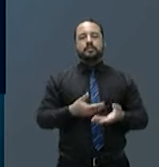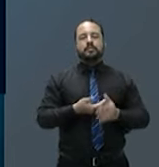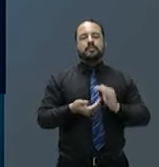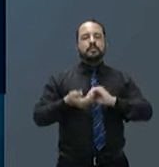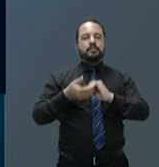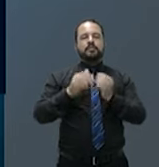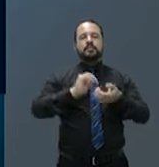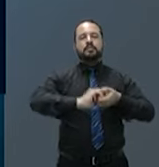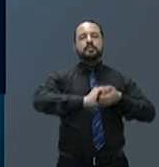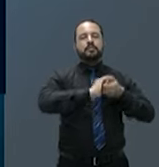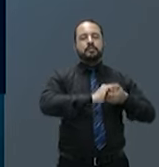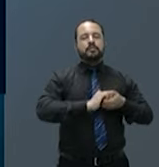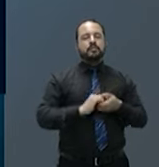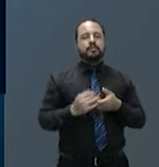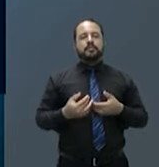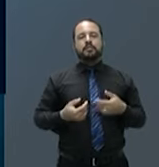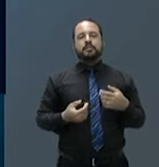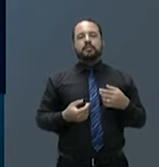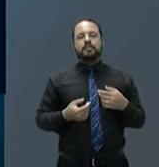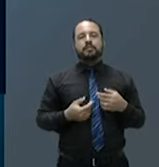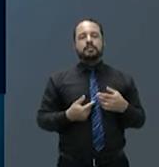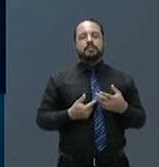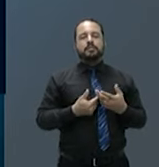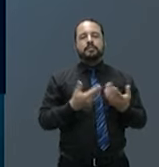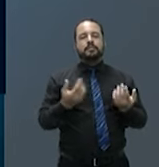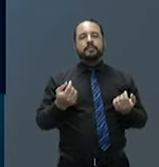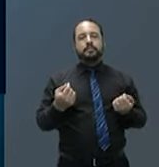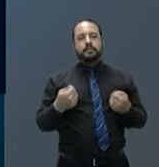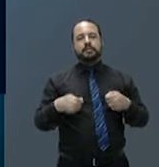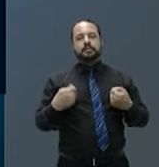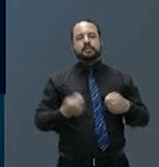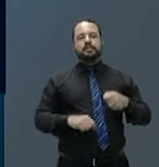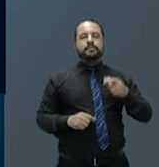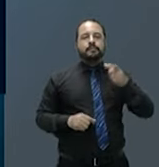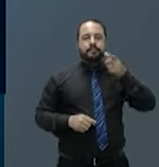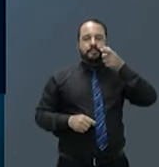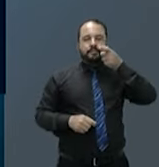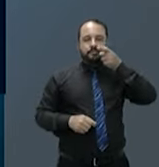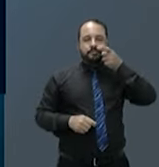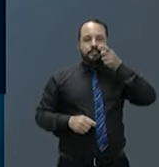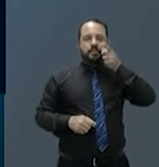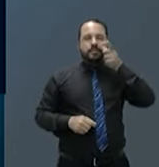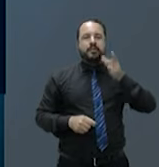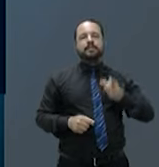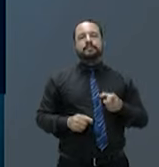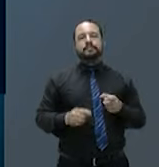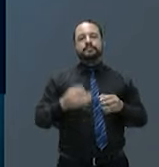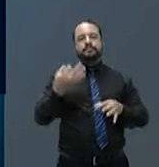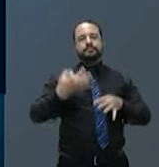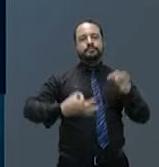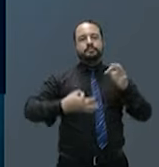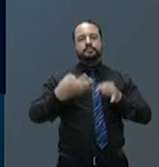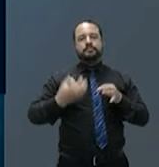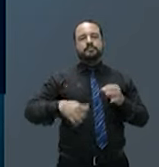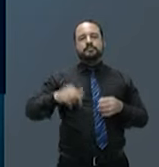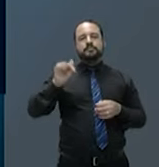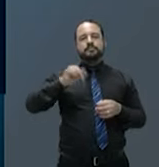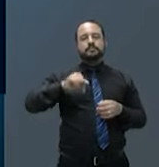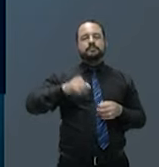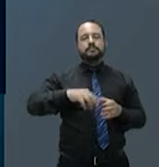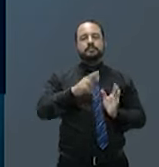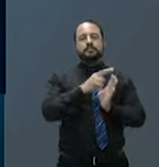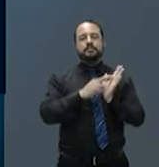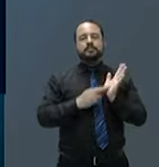que devemos ter realmente maior atenção com este julgamento. Eu cumprimento o eminente relator por